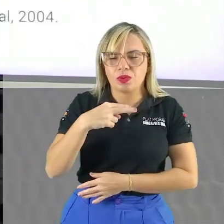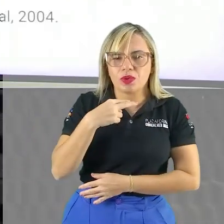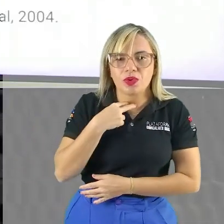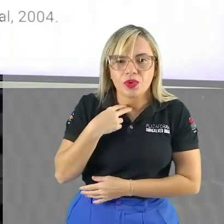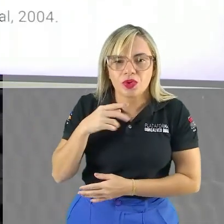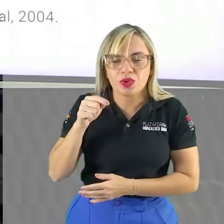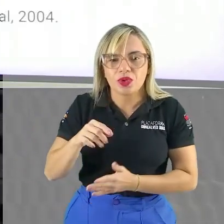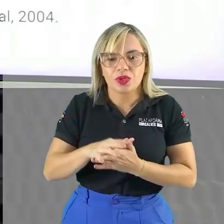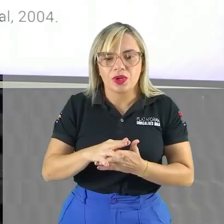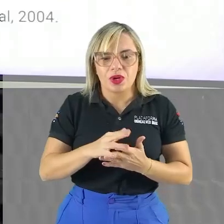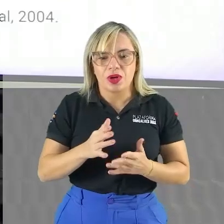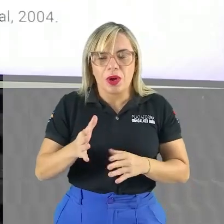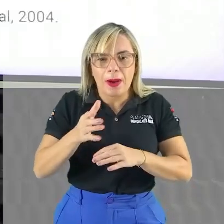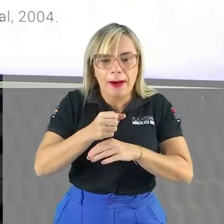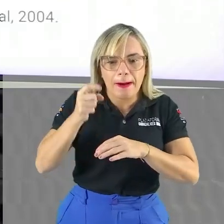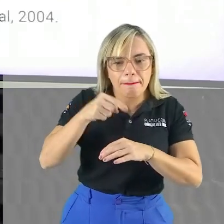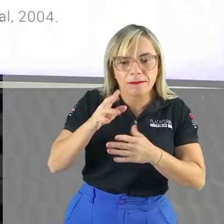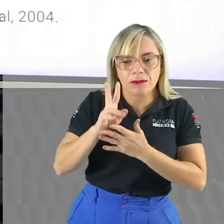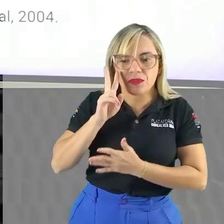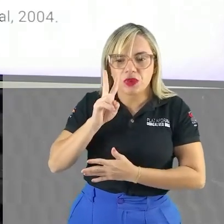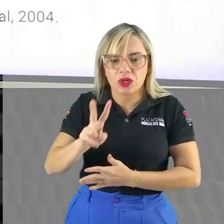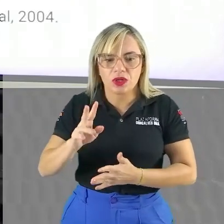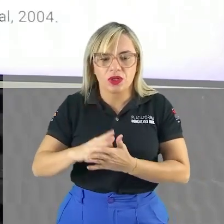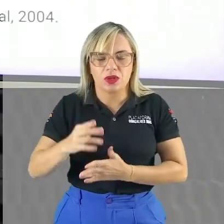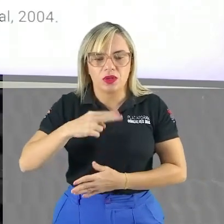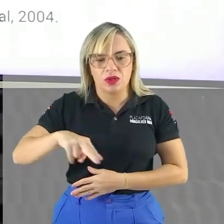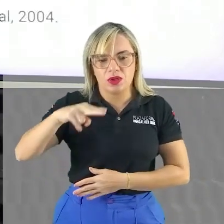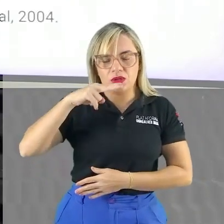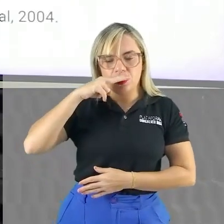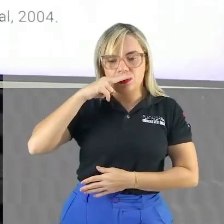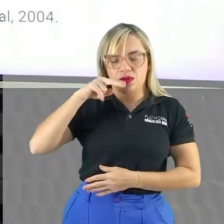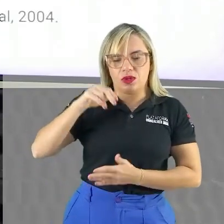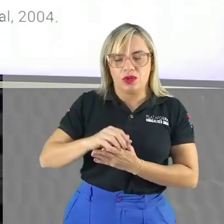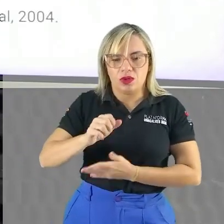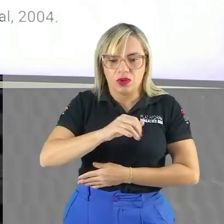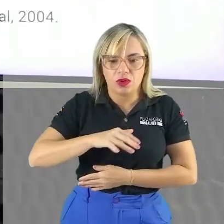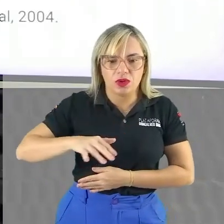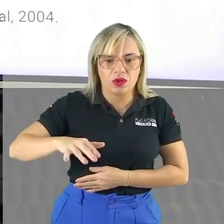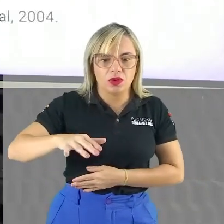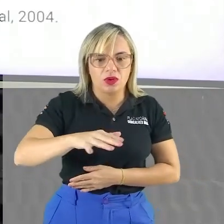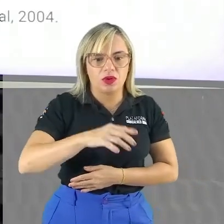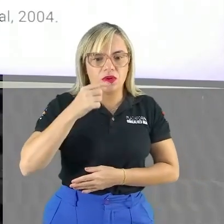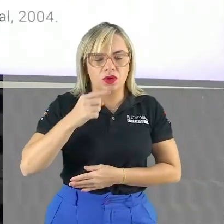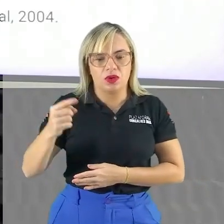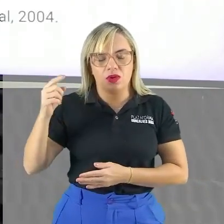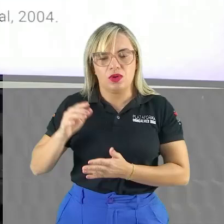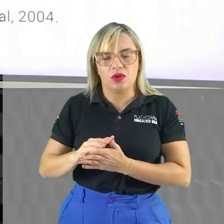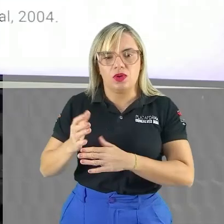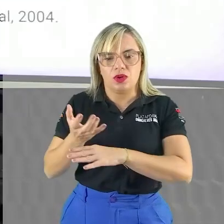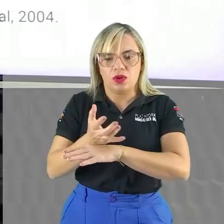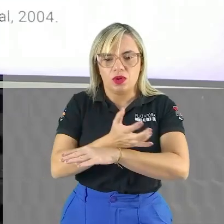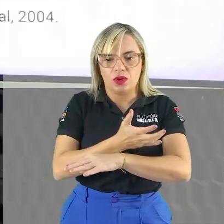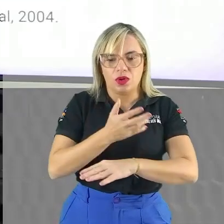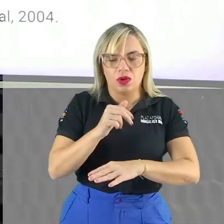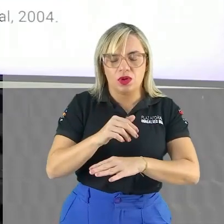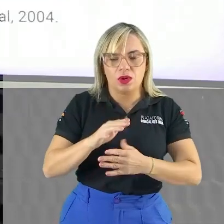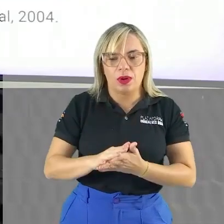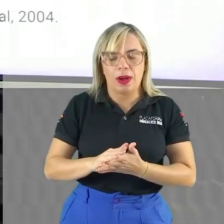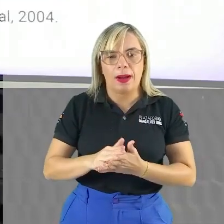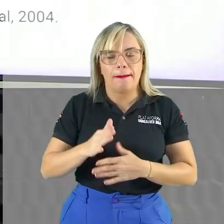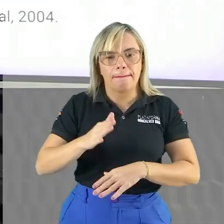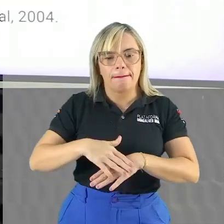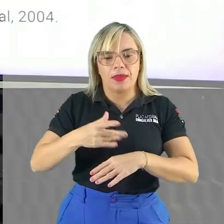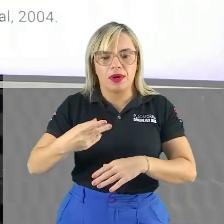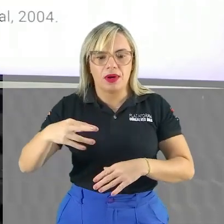dar conta. O canavial desvirginou todo esse Mato Grosso do modo mais cru, pela queimada.